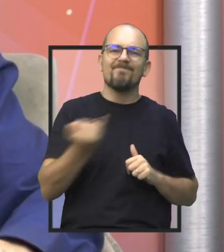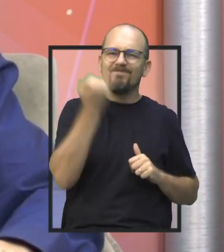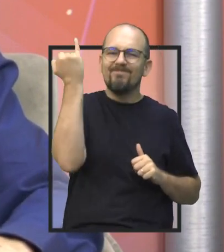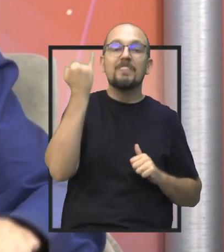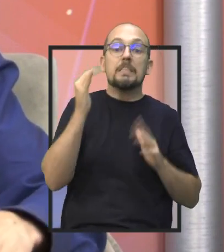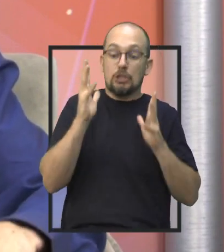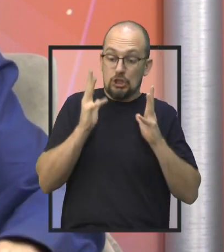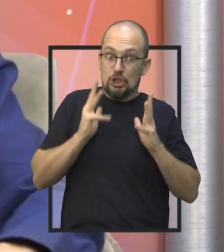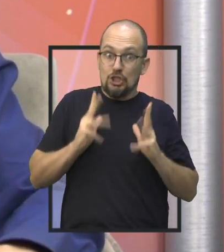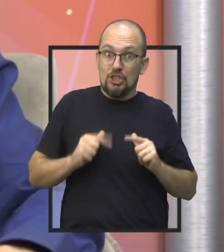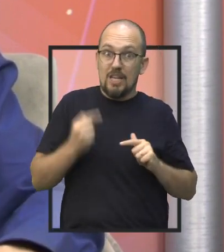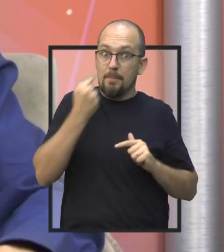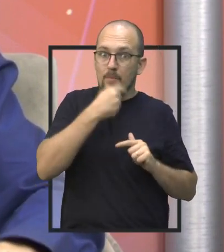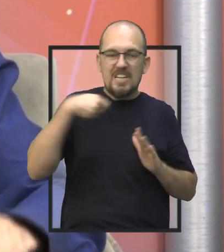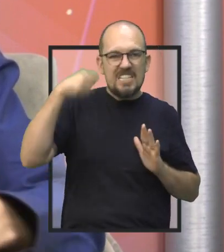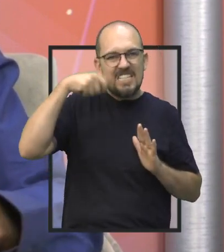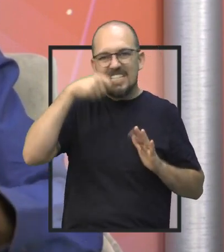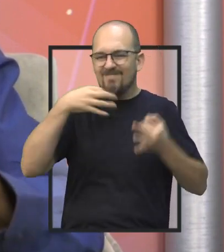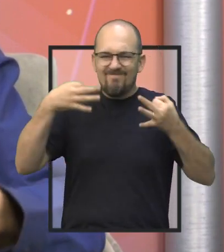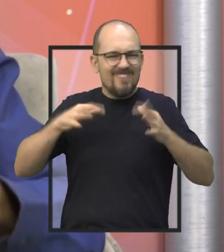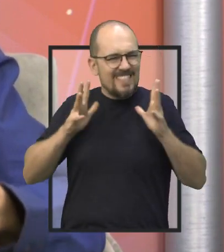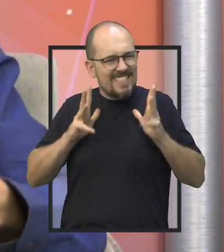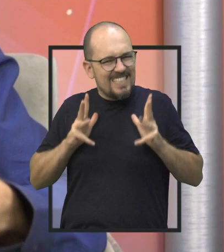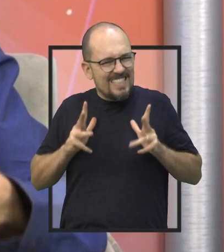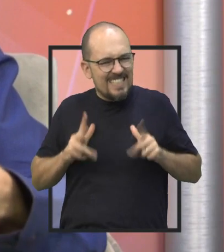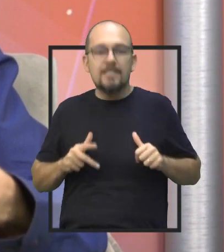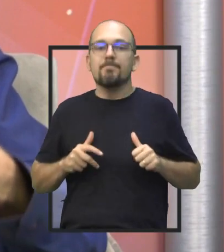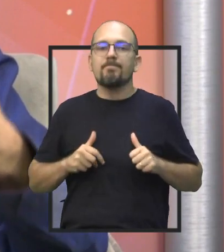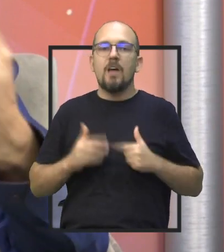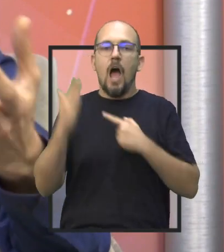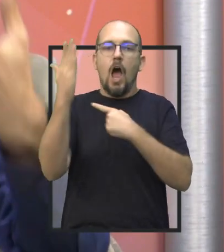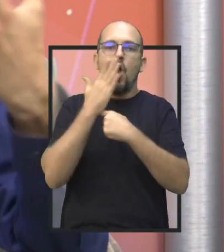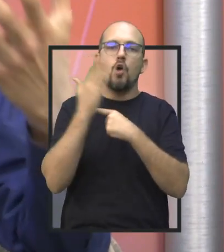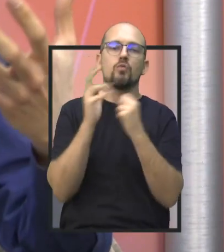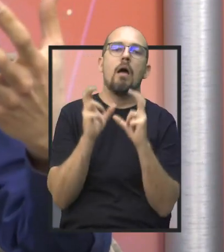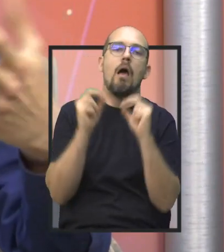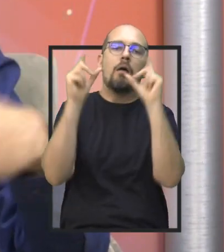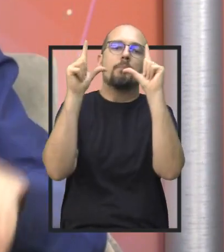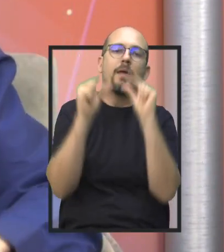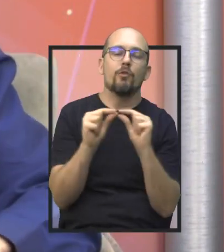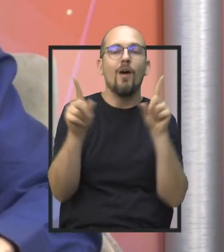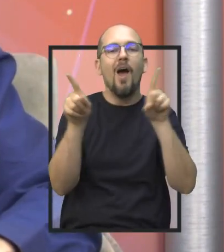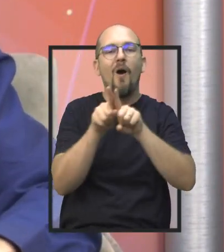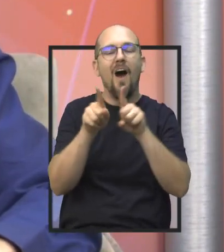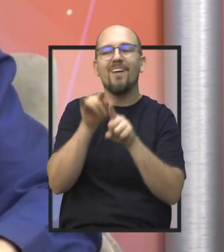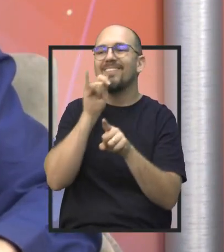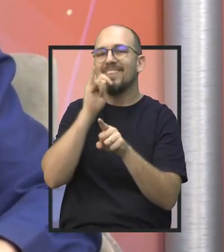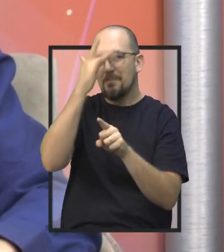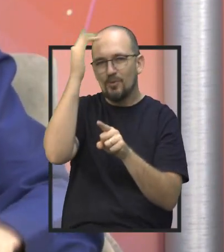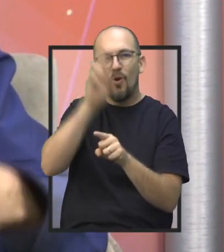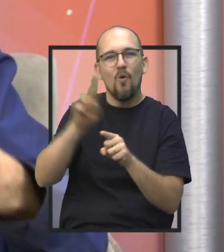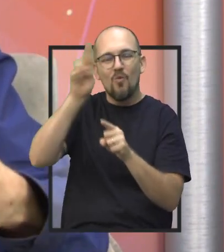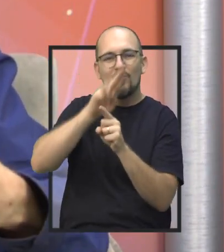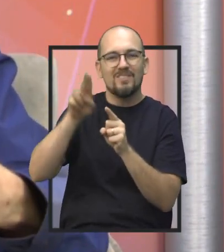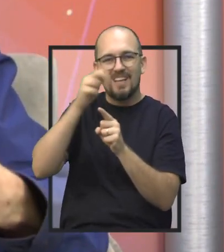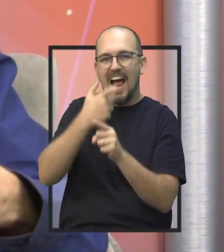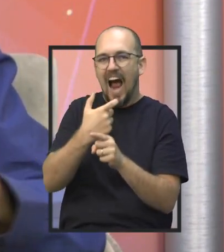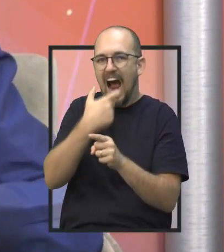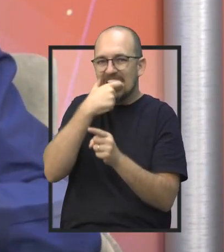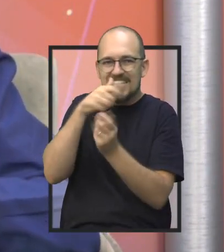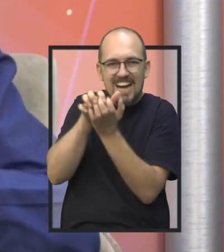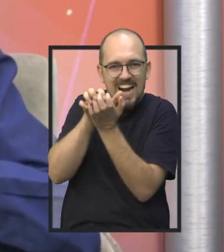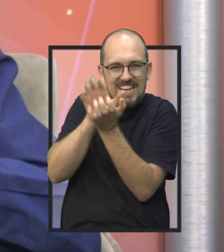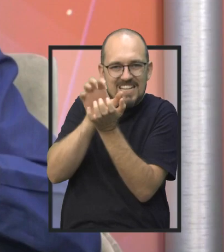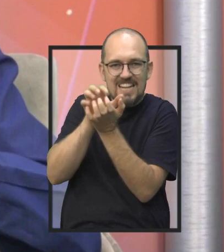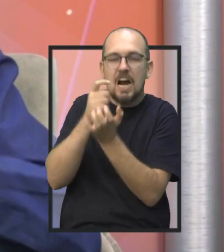assim como quem usa prótese dentária, elas precisam estar, as famosas dentaduras, bem